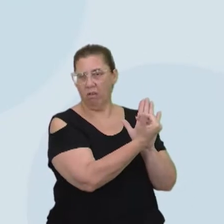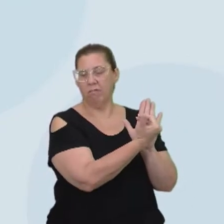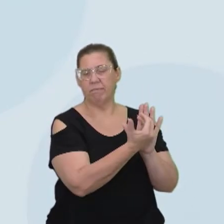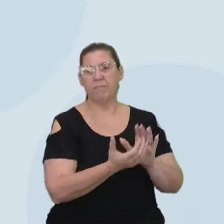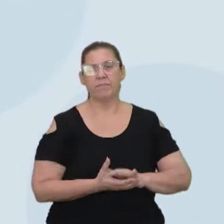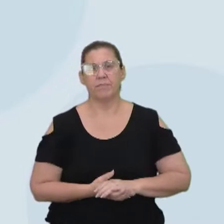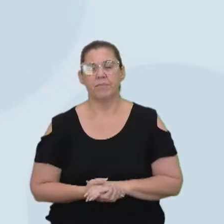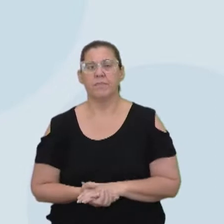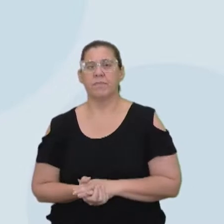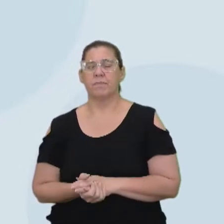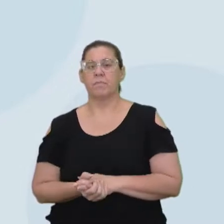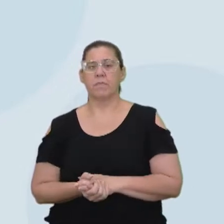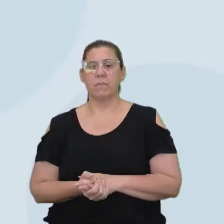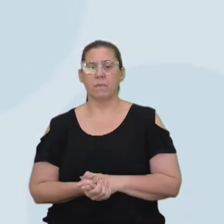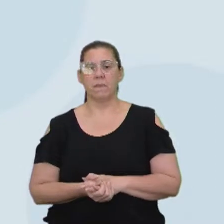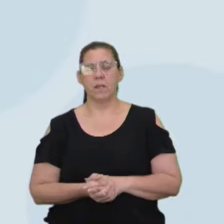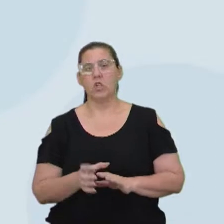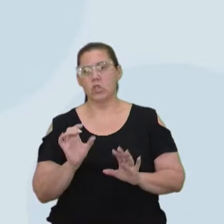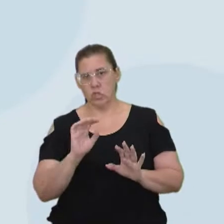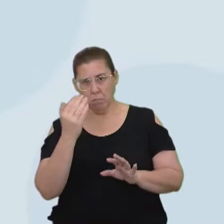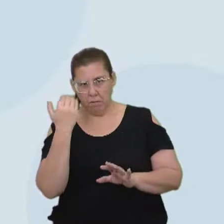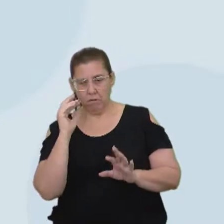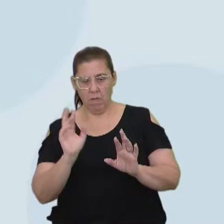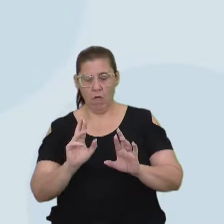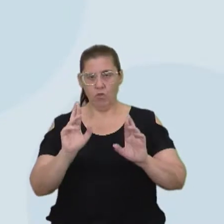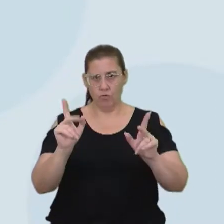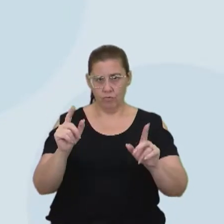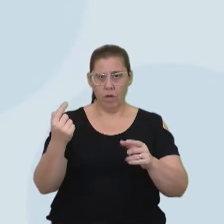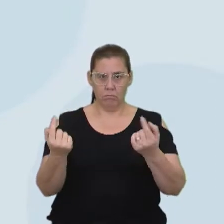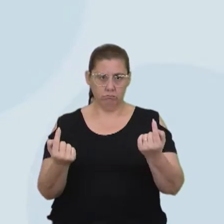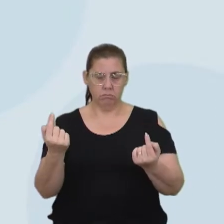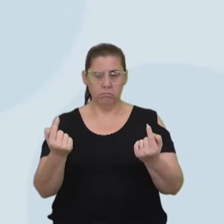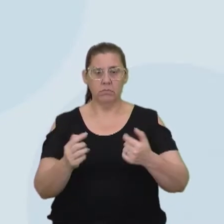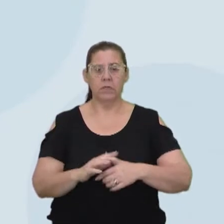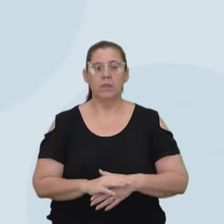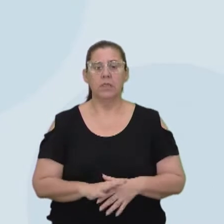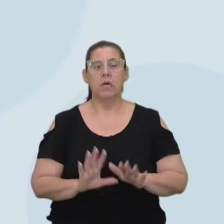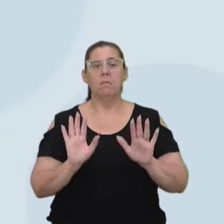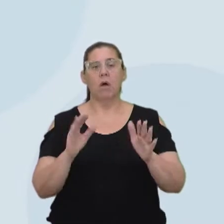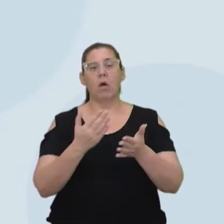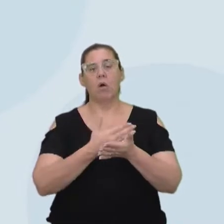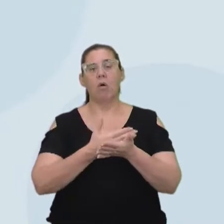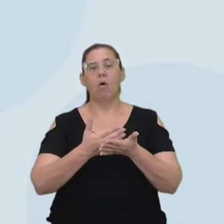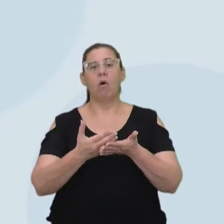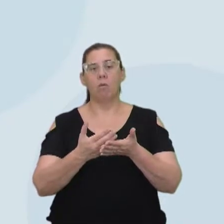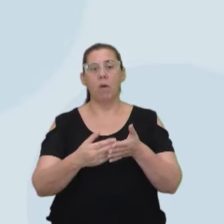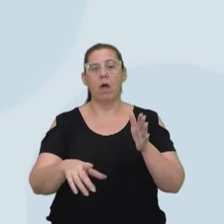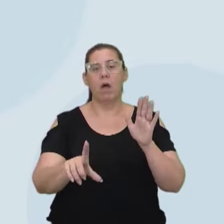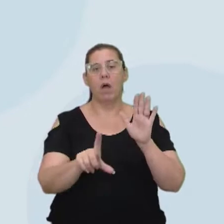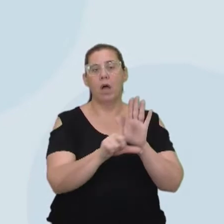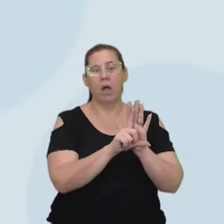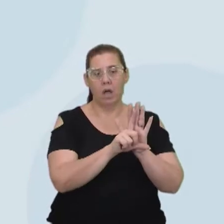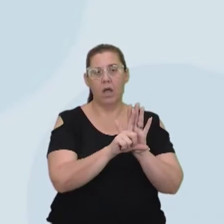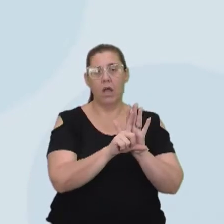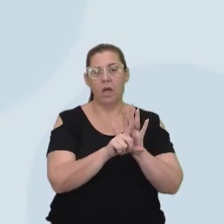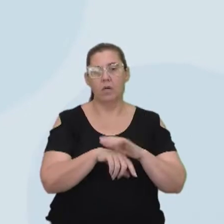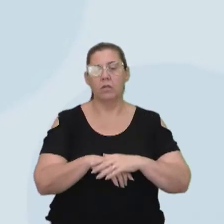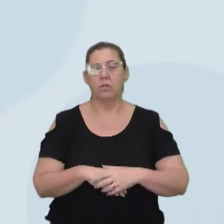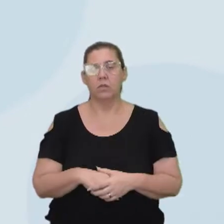Nutricional, tá? Só para entender um pouco a diferença dos dois. Mas a gente vai começar pela lei, que é